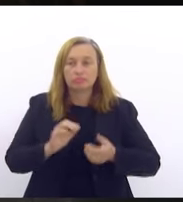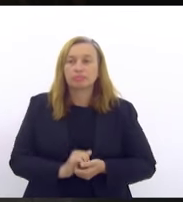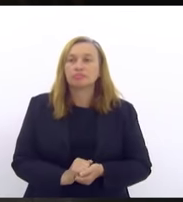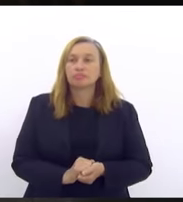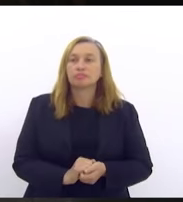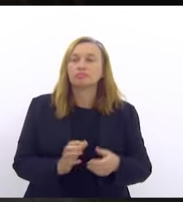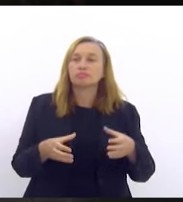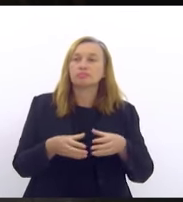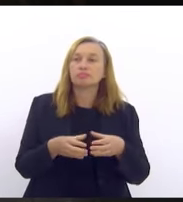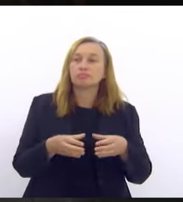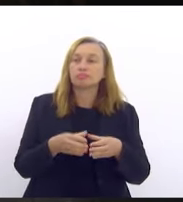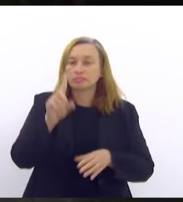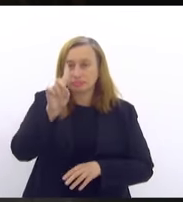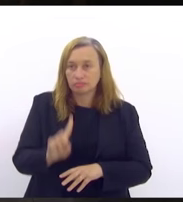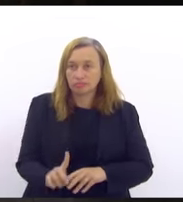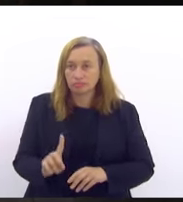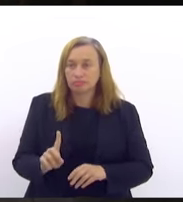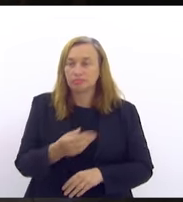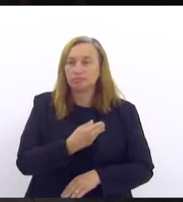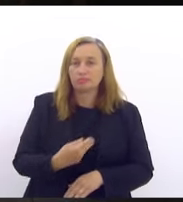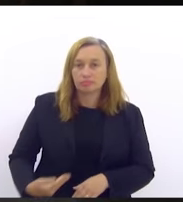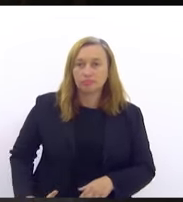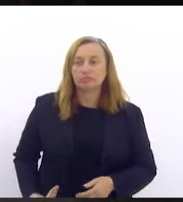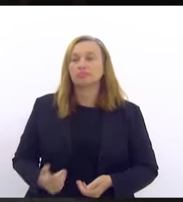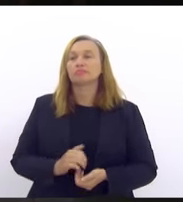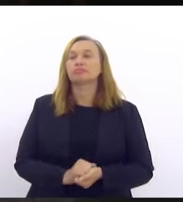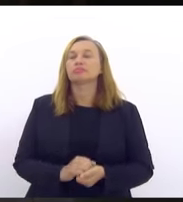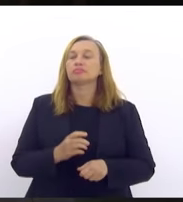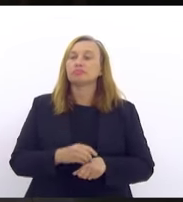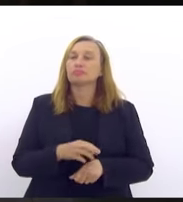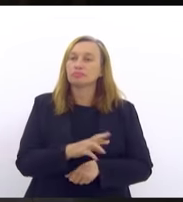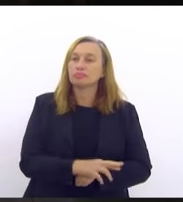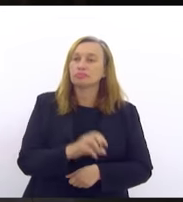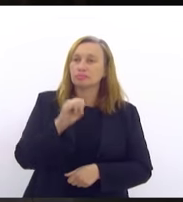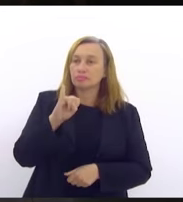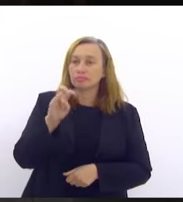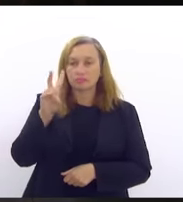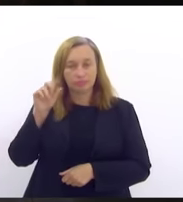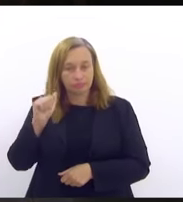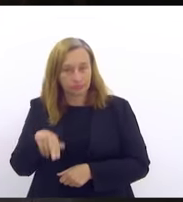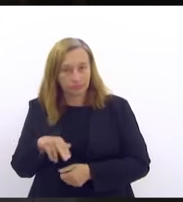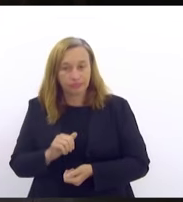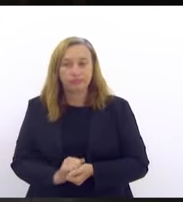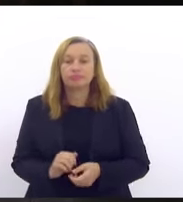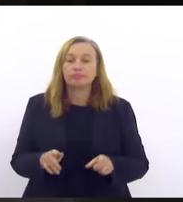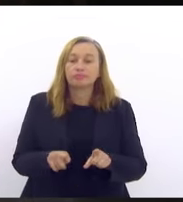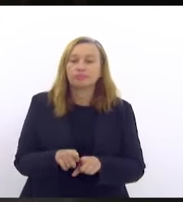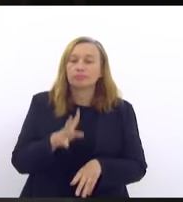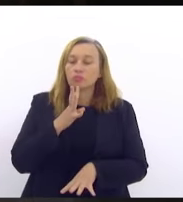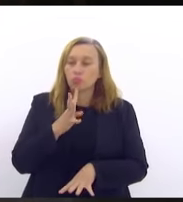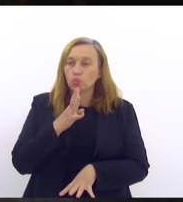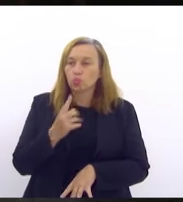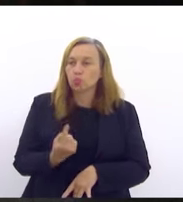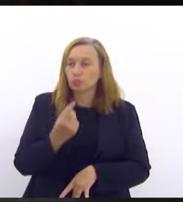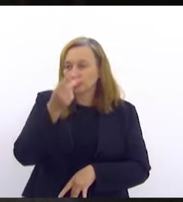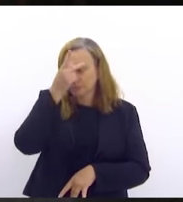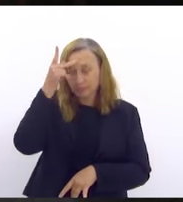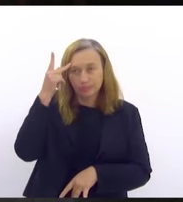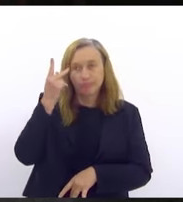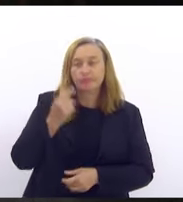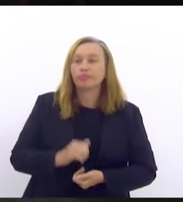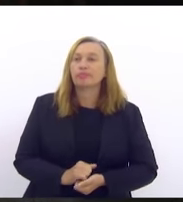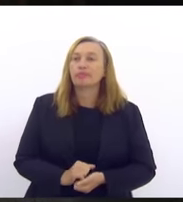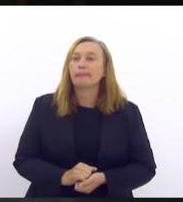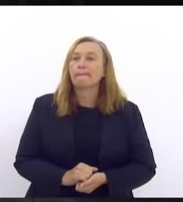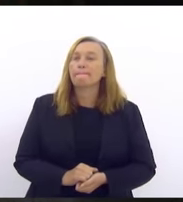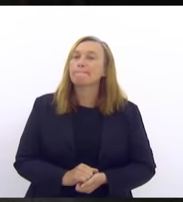de direito público ladeando o Dr Ivan alemão e ali conheci uma pessoa de grande